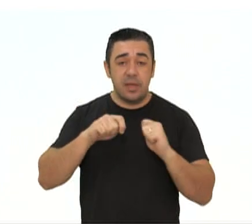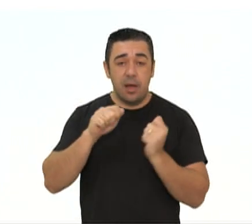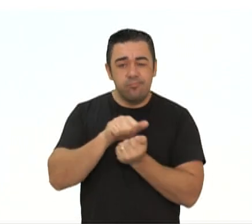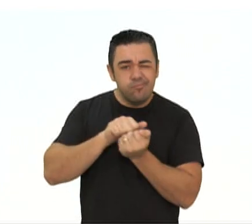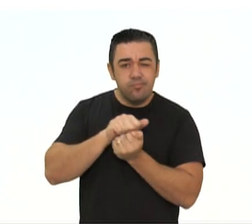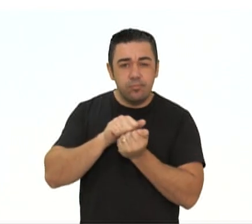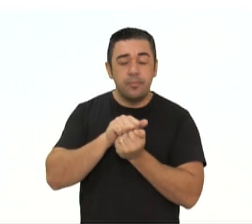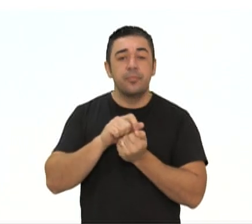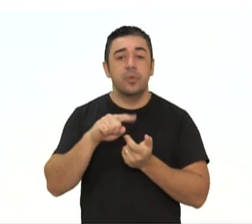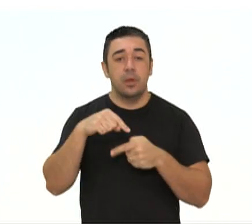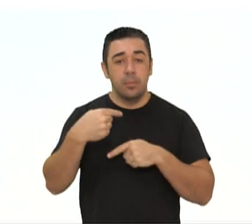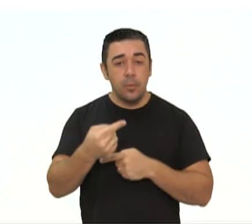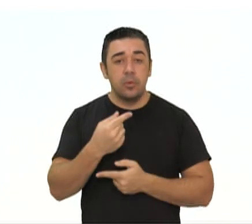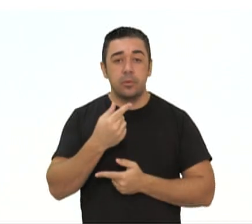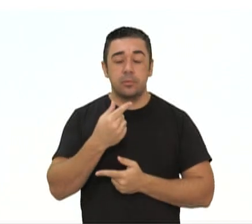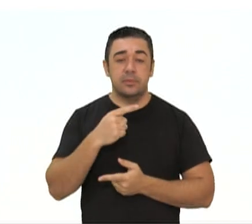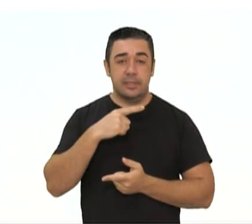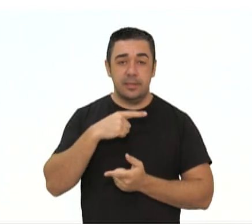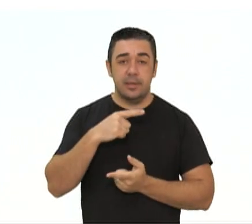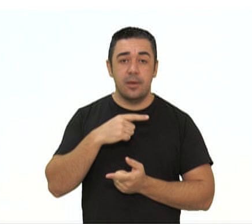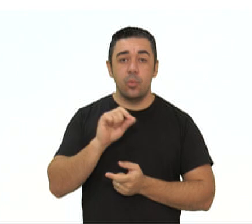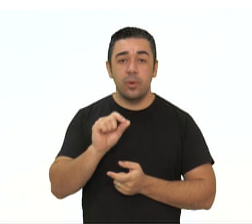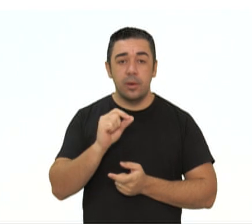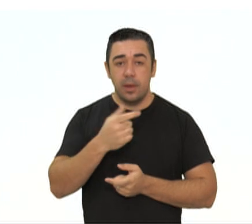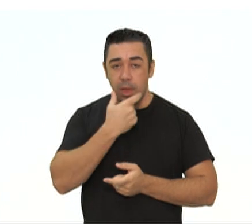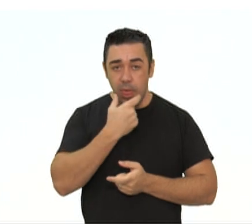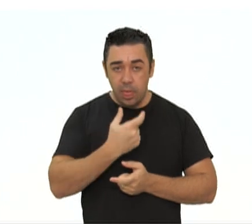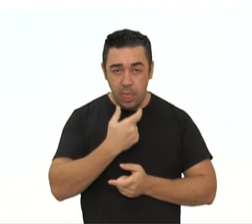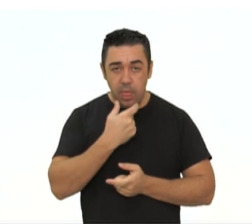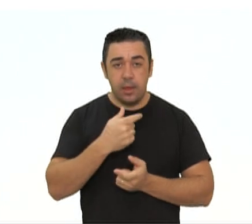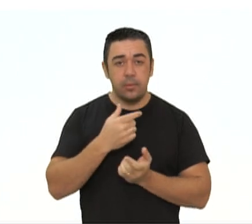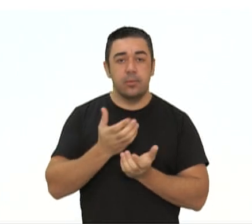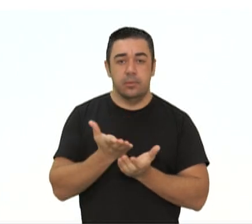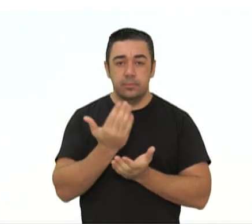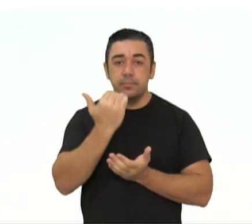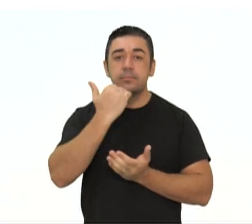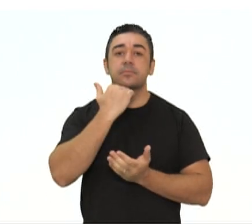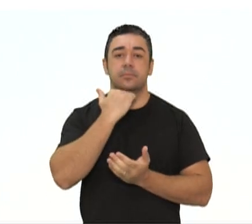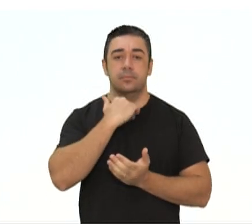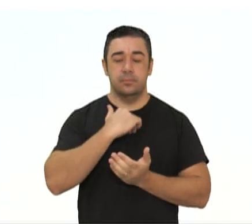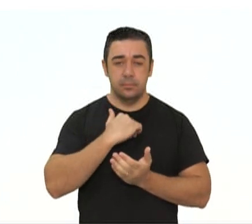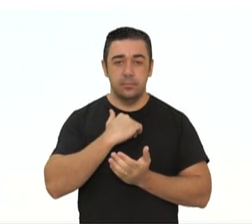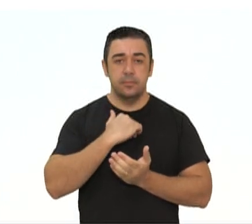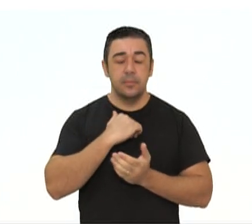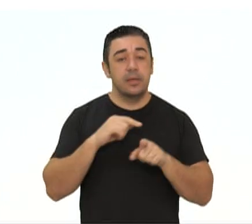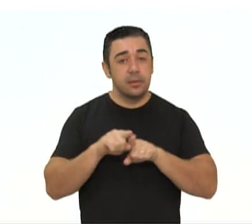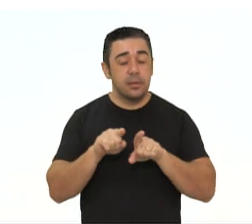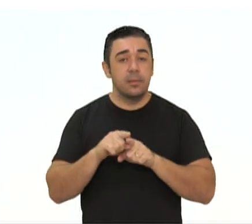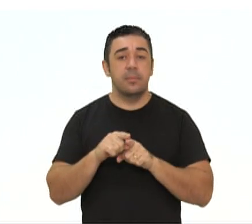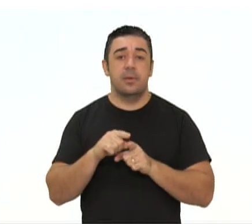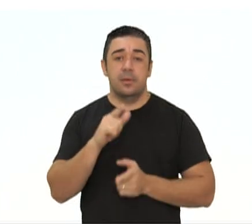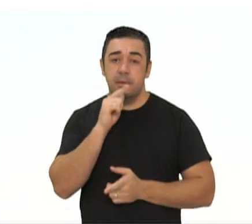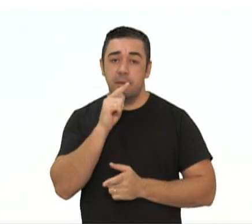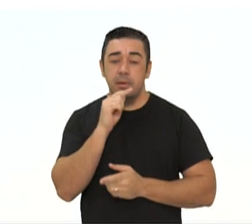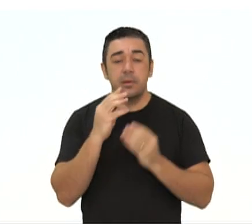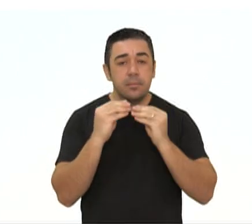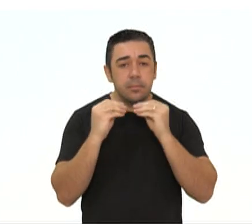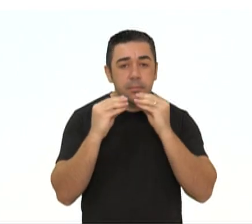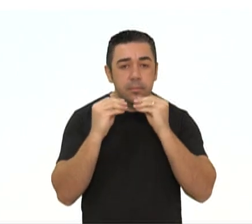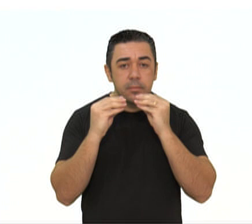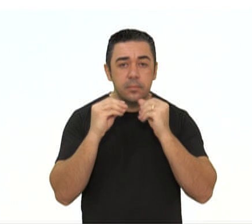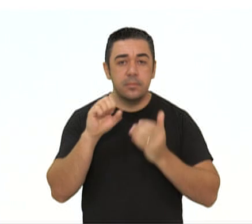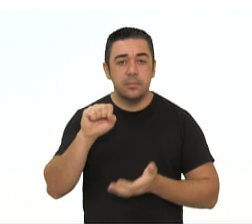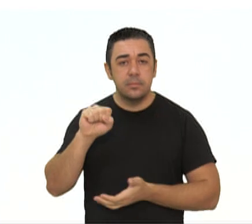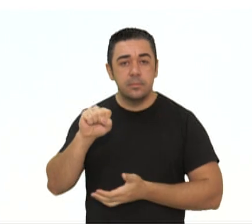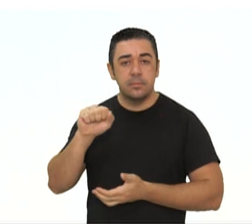a deglutição, a língua, né, ajuda a empurrar o alimento, a questão da saliva, que além de umedecer o